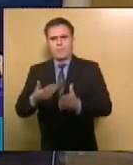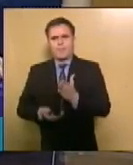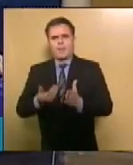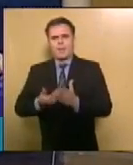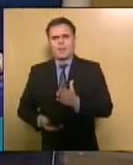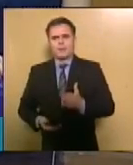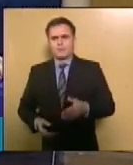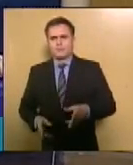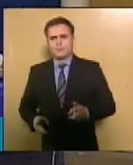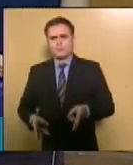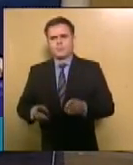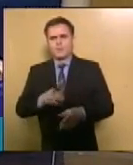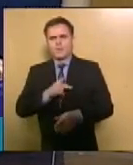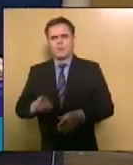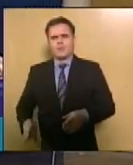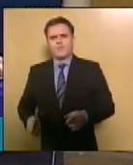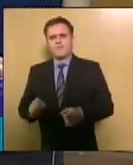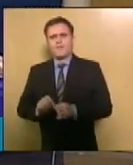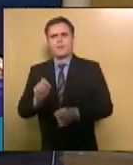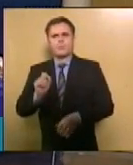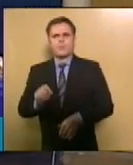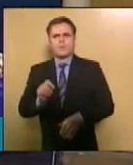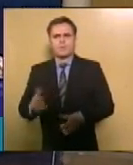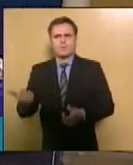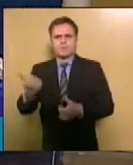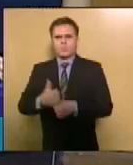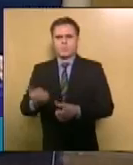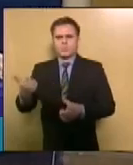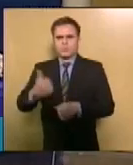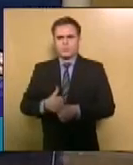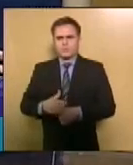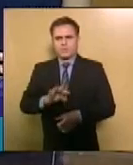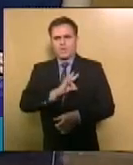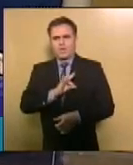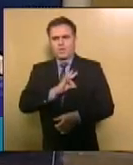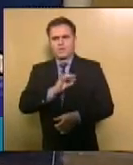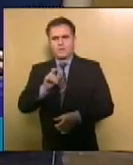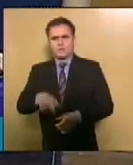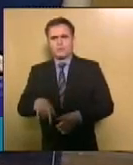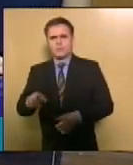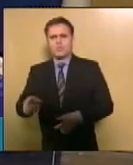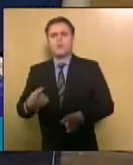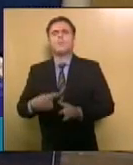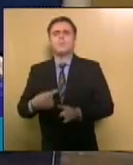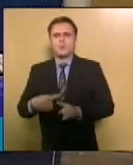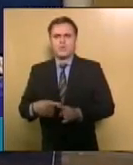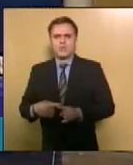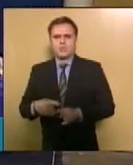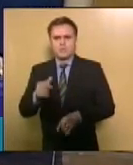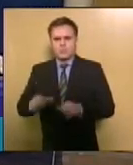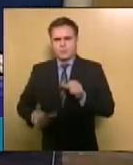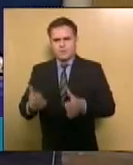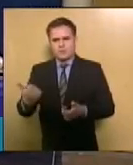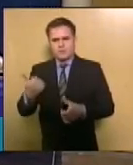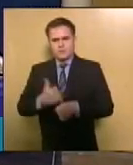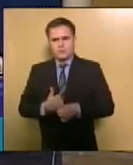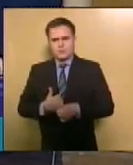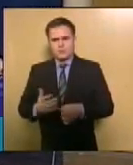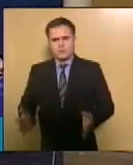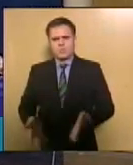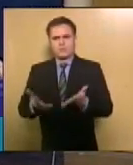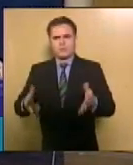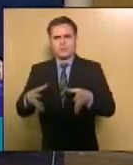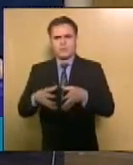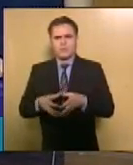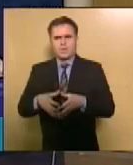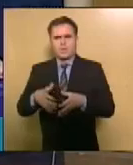três aí o que o presidente faz troca o técnico Por que tem que trocar o técnico para dar uma mexida uma chalada para ver se o time não